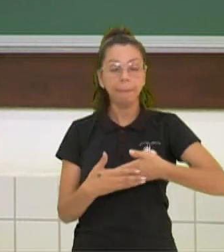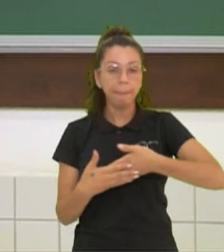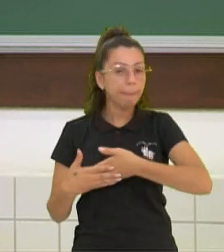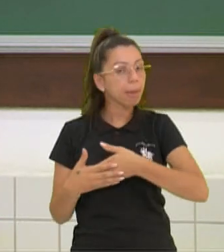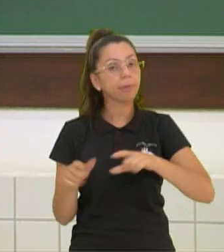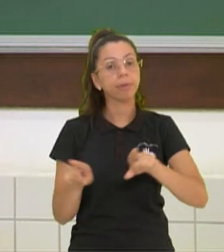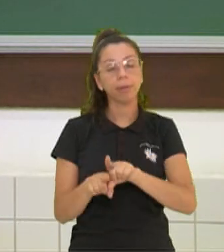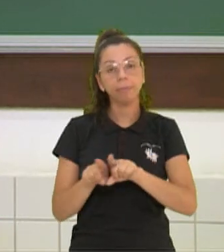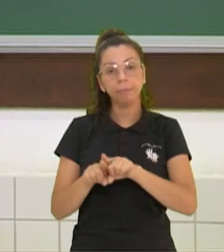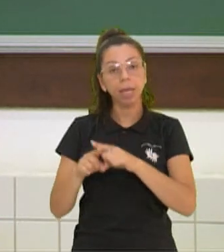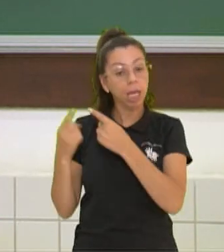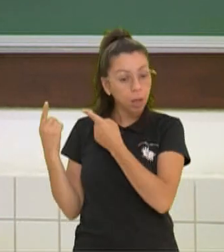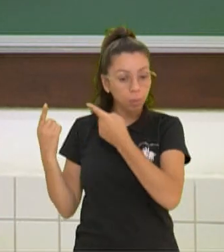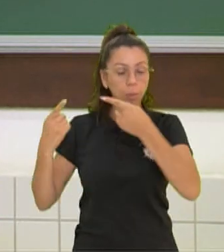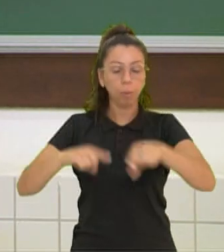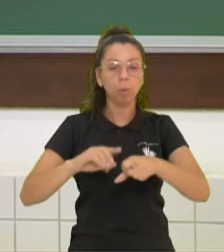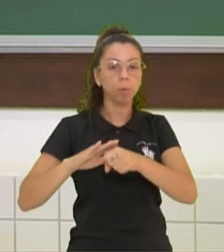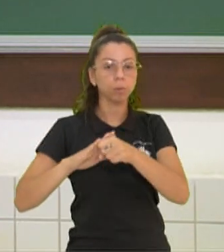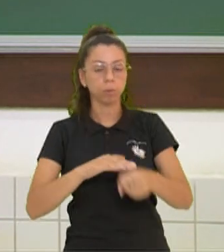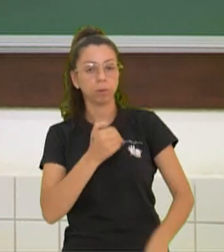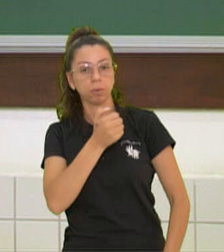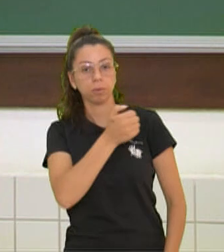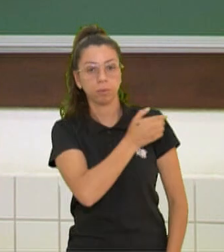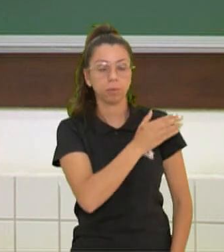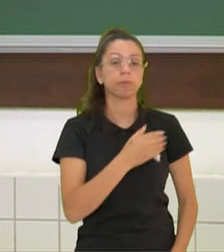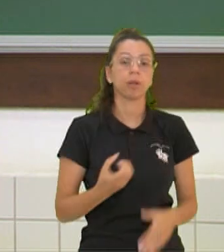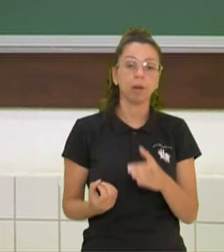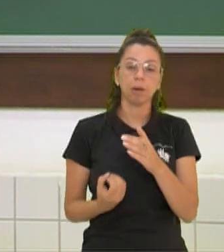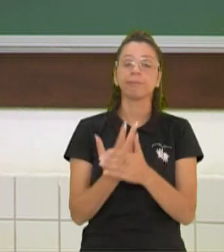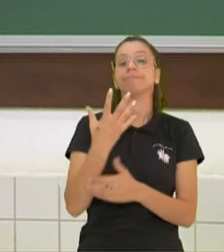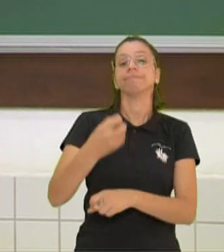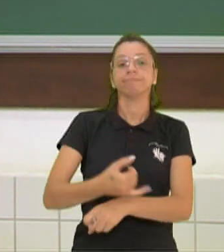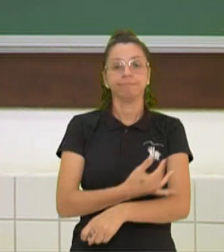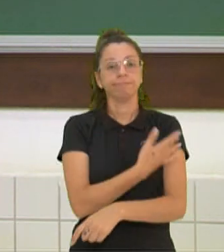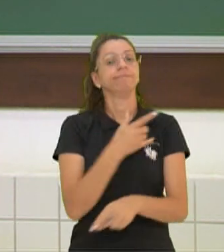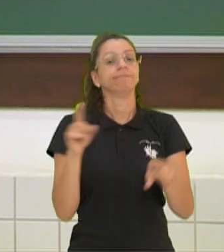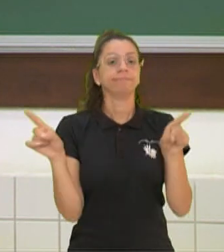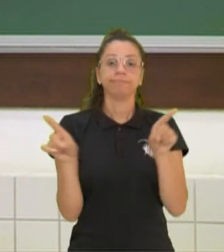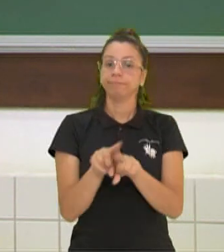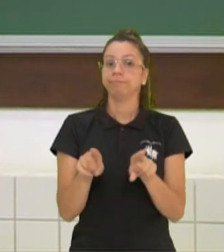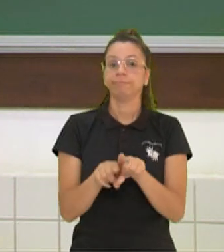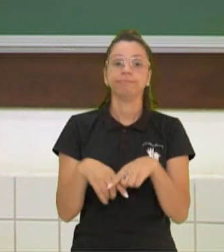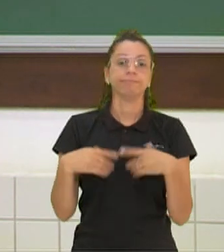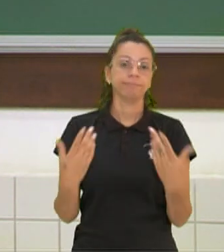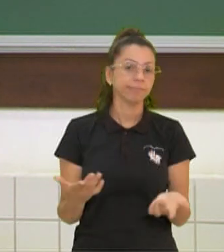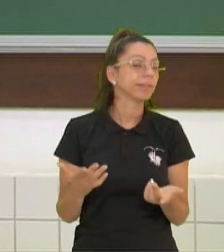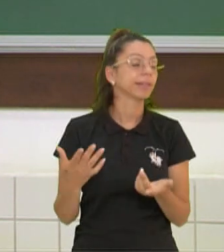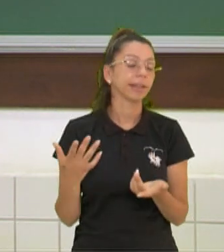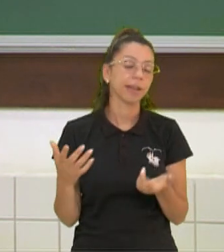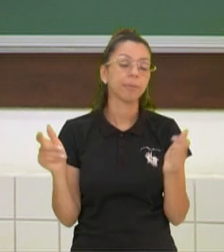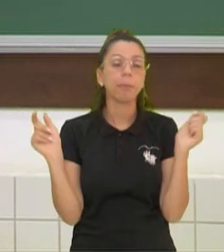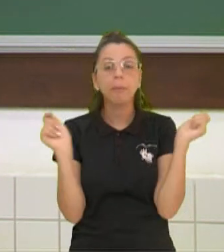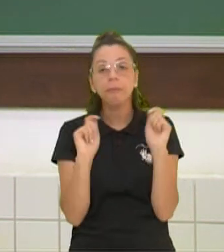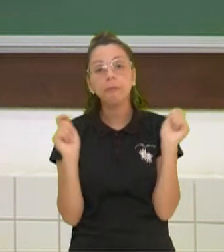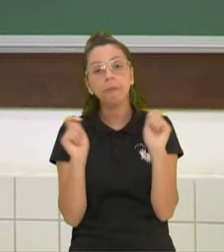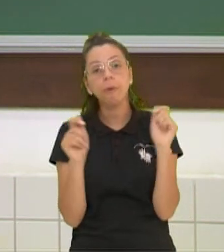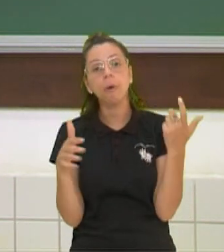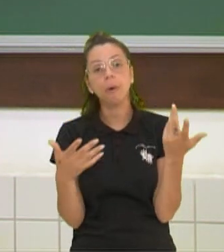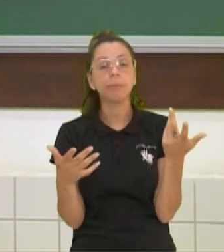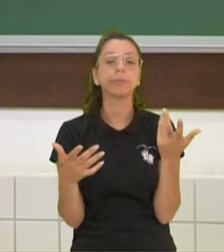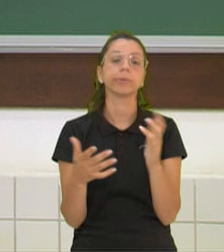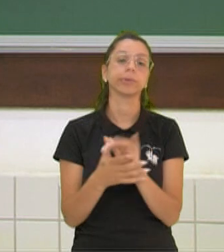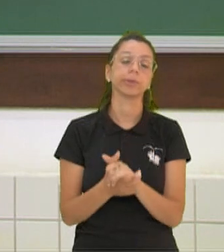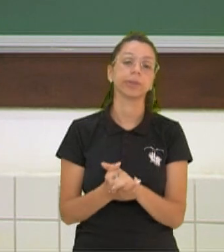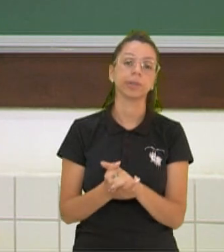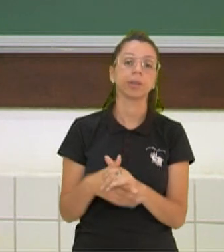do racismo, porque quem cria o bebê Abayomi vai se emocionar com ele. Não tem como, né, gente? É muito fofo, não tem? Então, vai